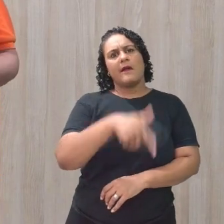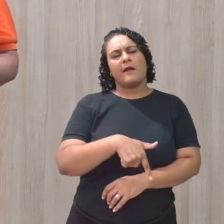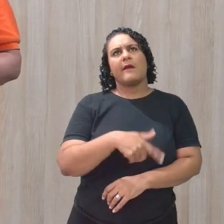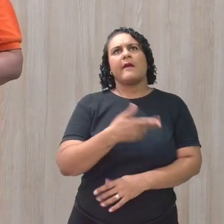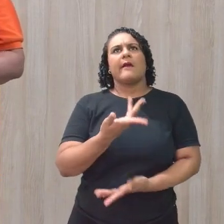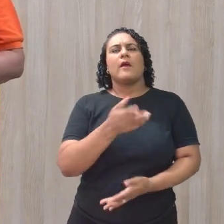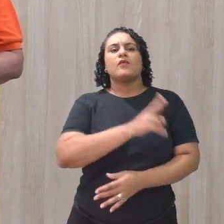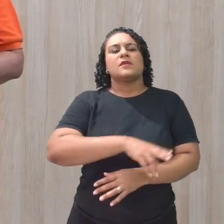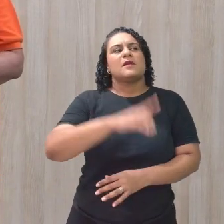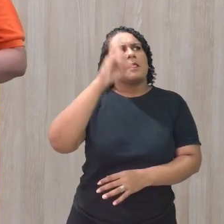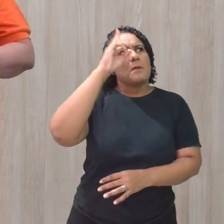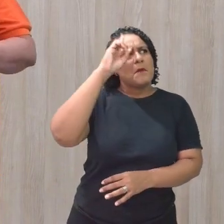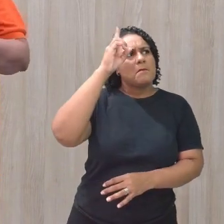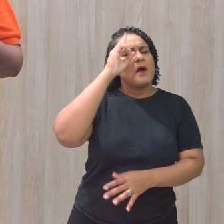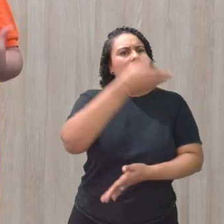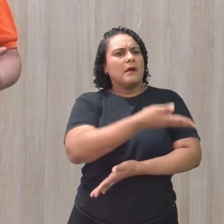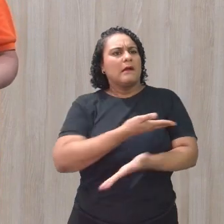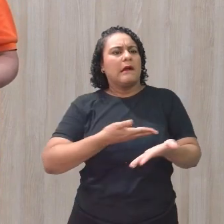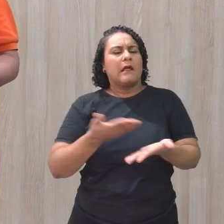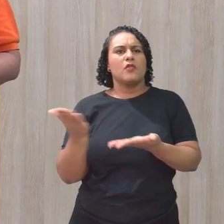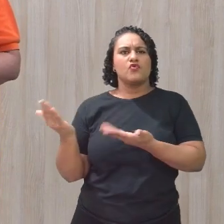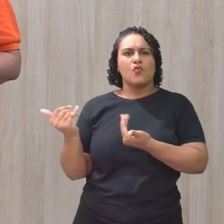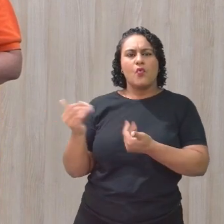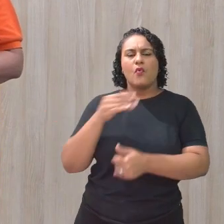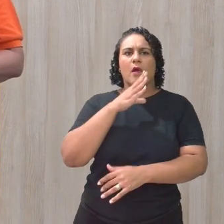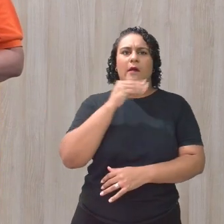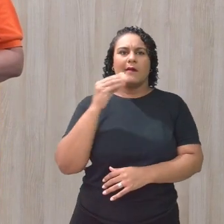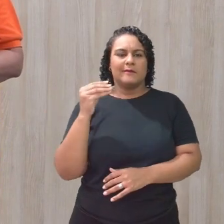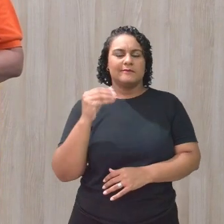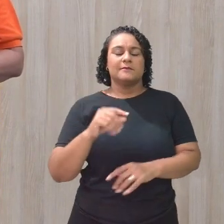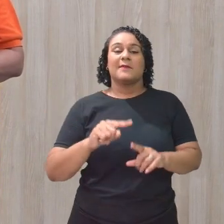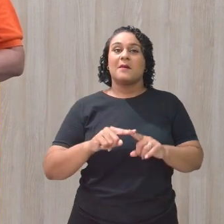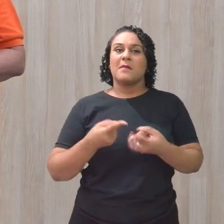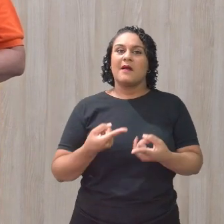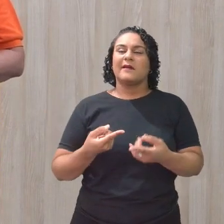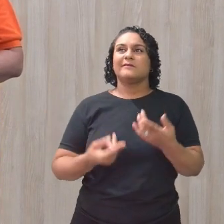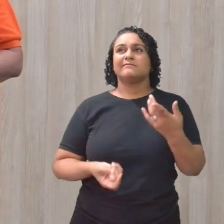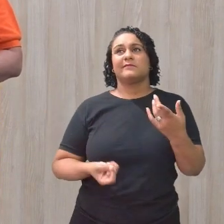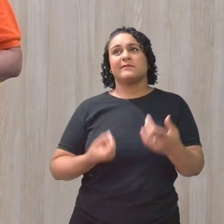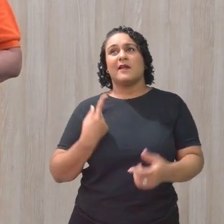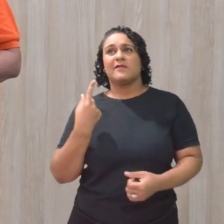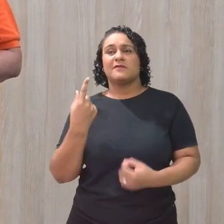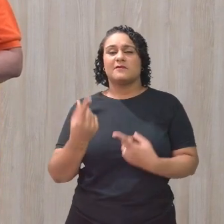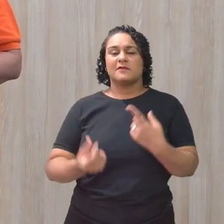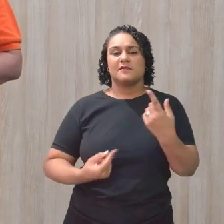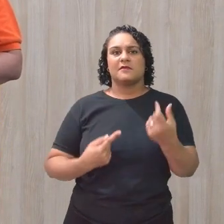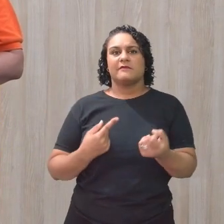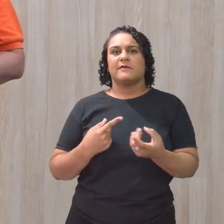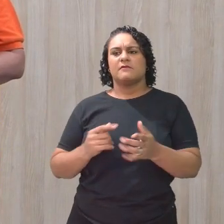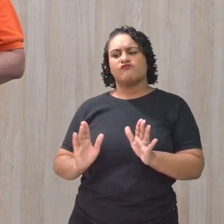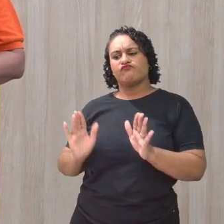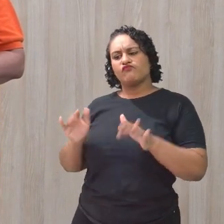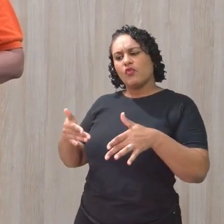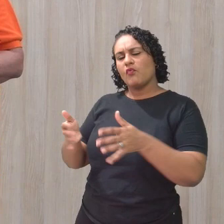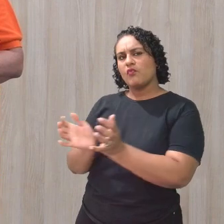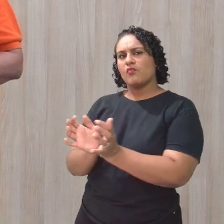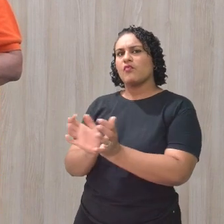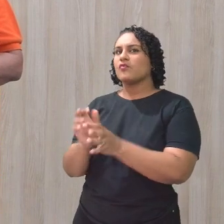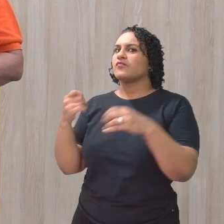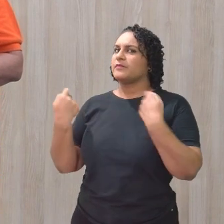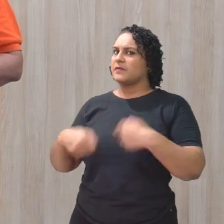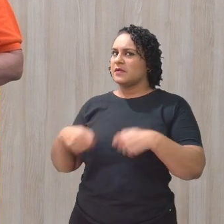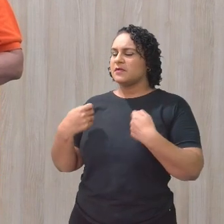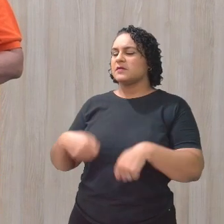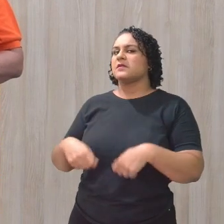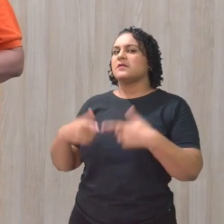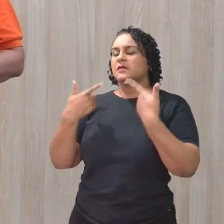para deixar esse grupo mais à vontade, não é? Mas existe outro grupo onde você precisa